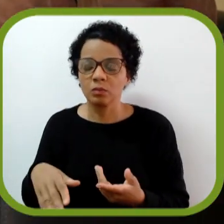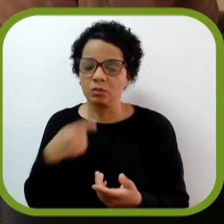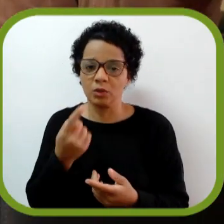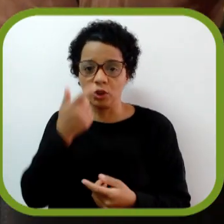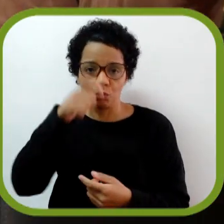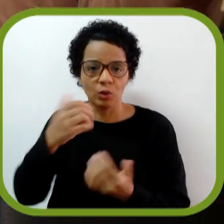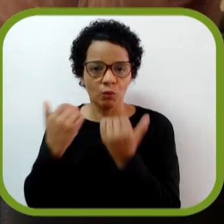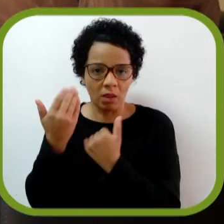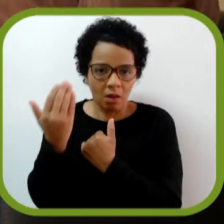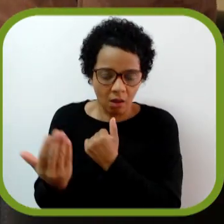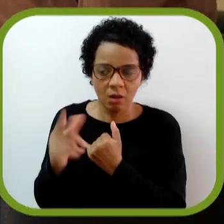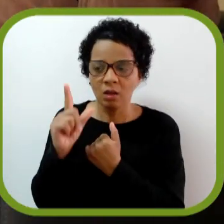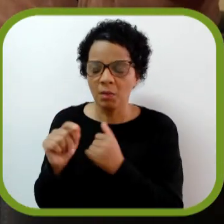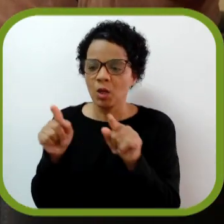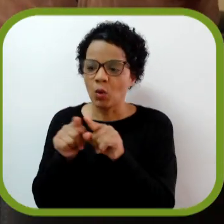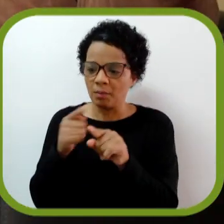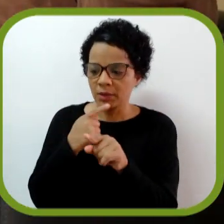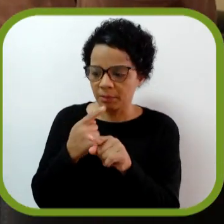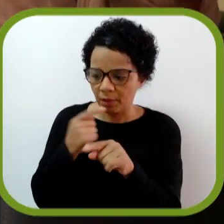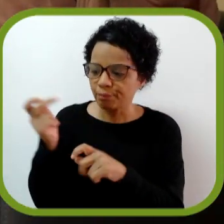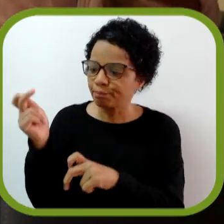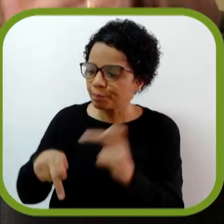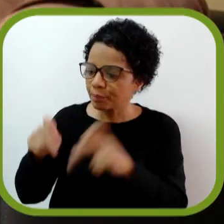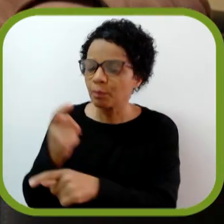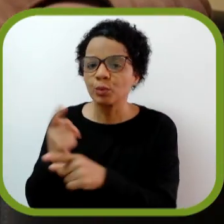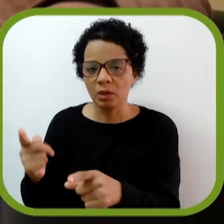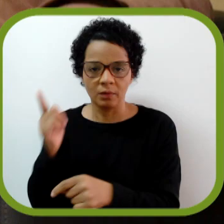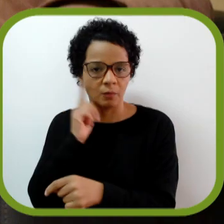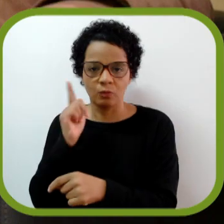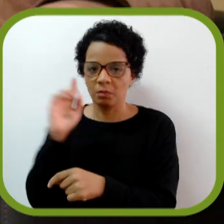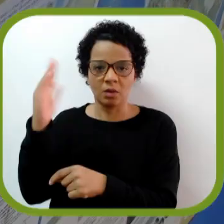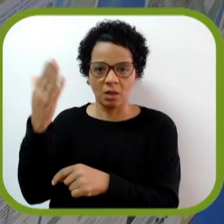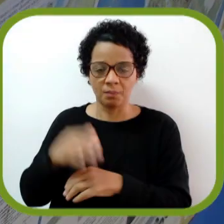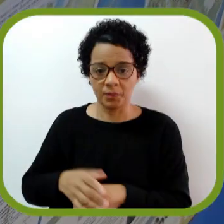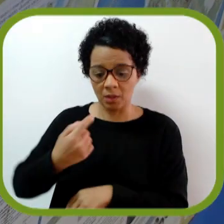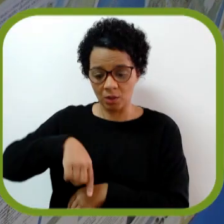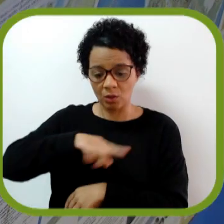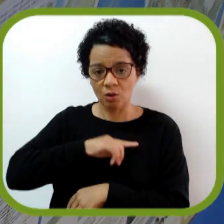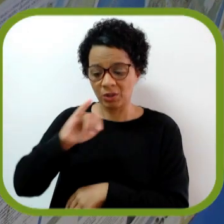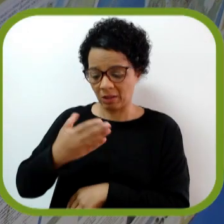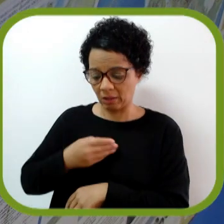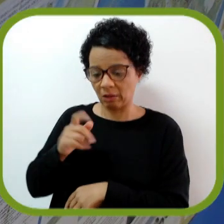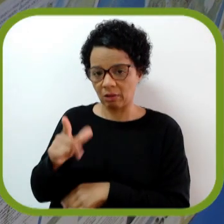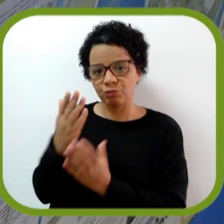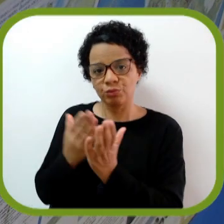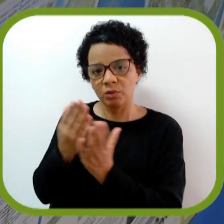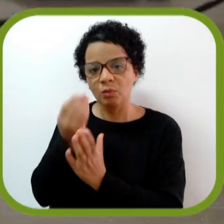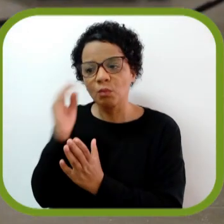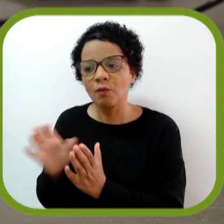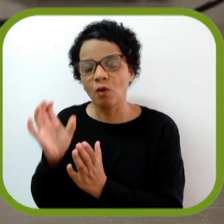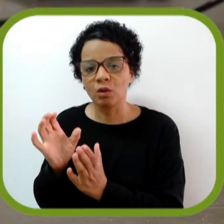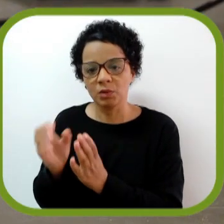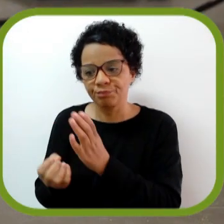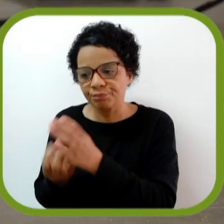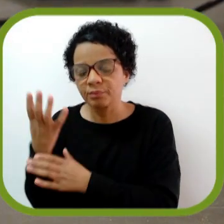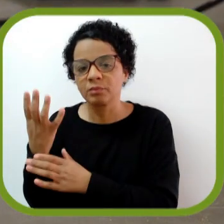informadas e perceberem, desmistificarem o fenómeno, perceberem porque é que ele existe, é fundamental. E nós, no IDL, estudamos exatamente